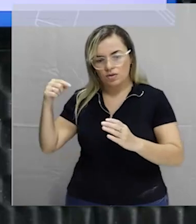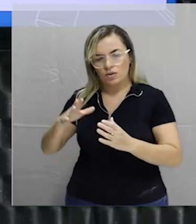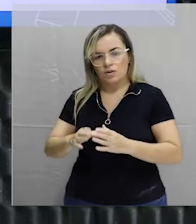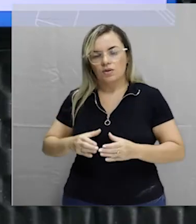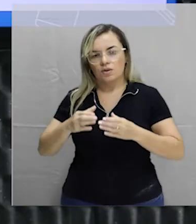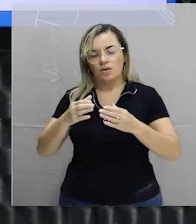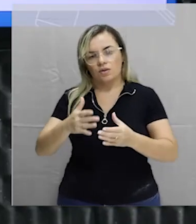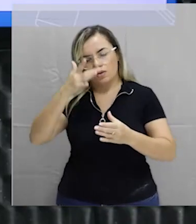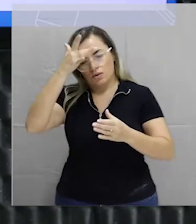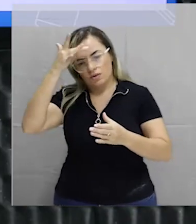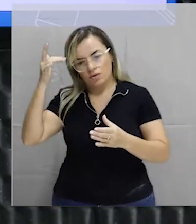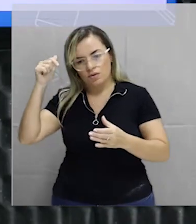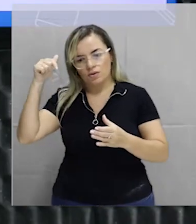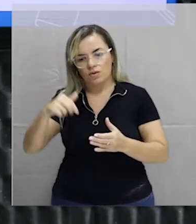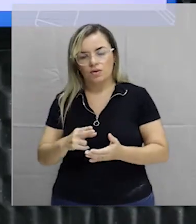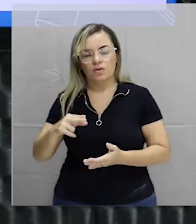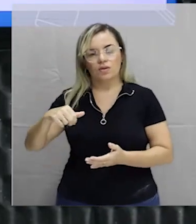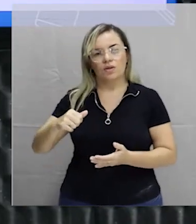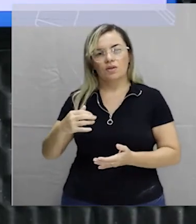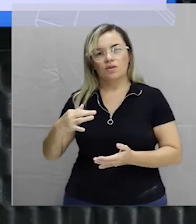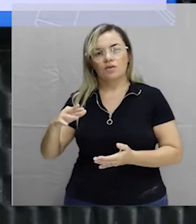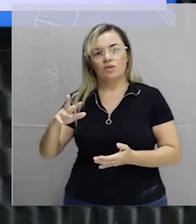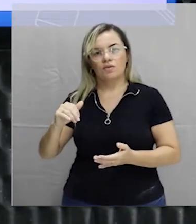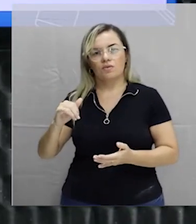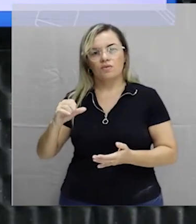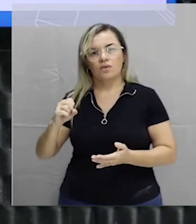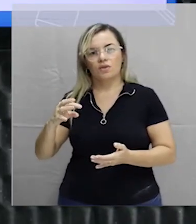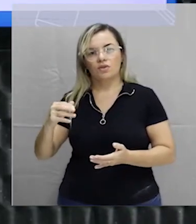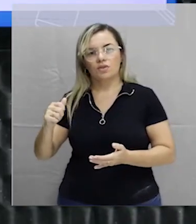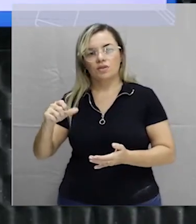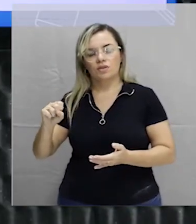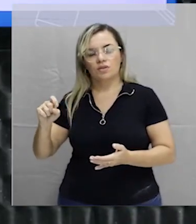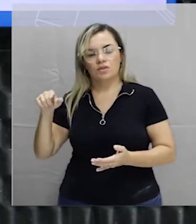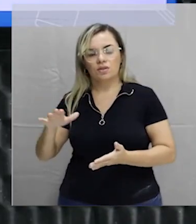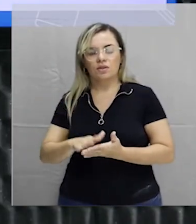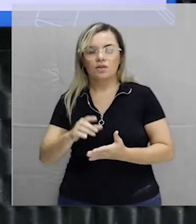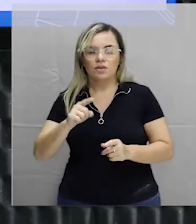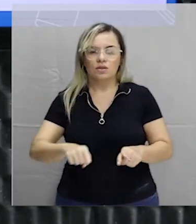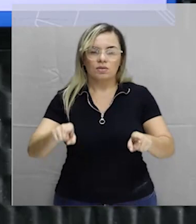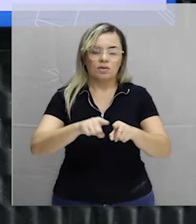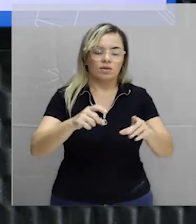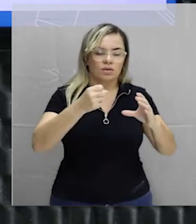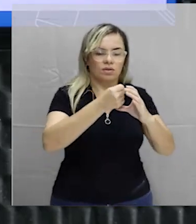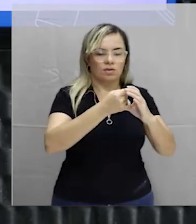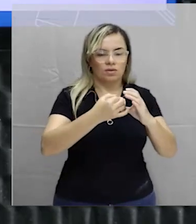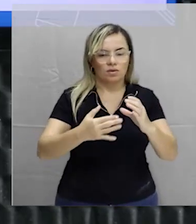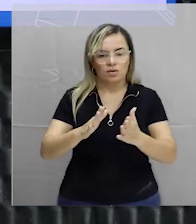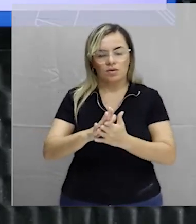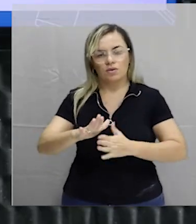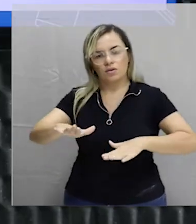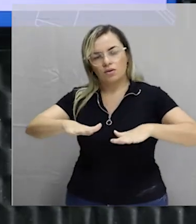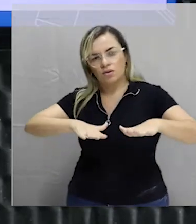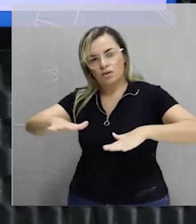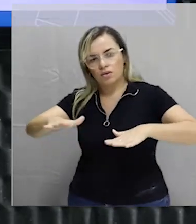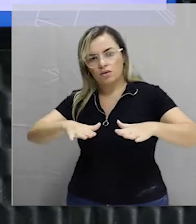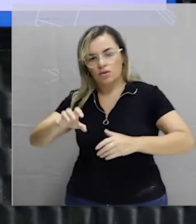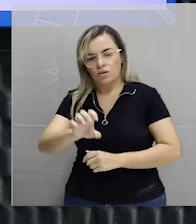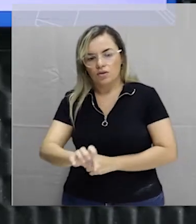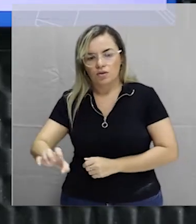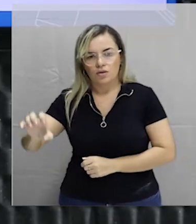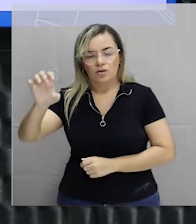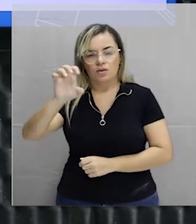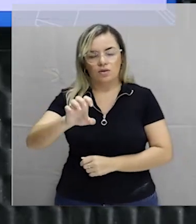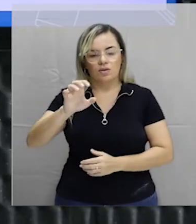nativista, a Revolta de Beckman, que foi caracterizada como um movimento regionalizado,